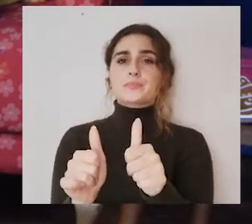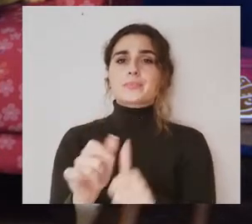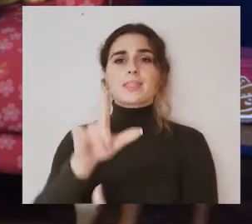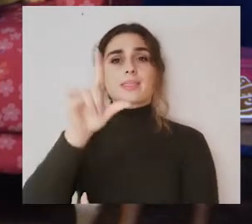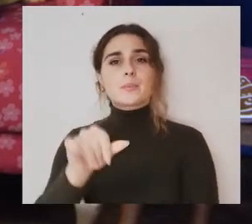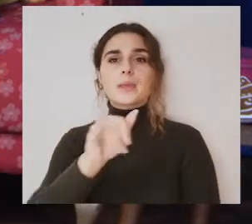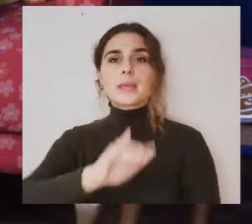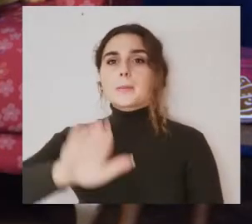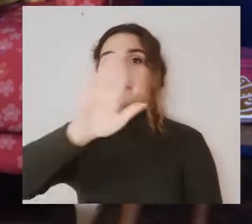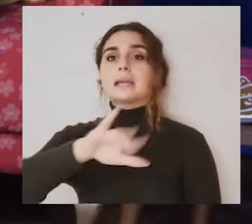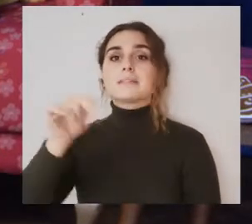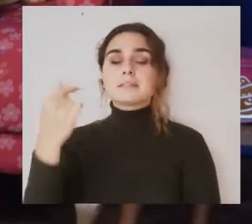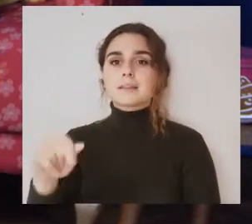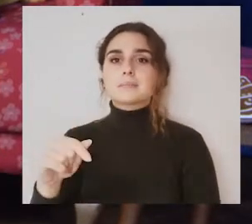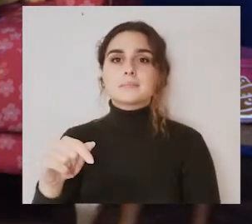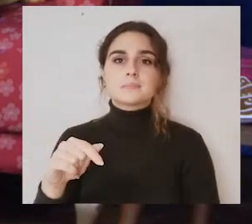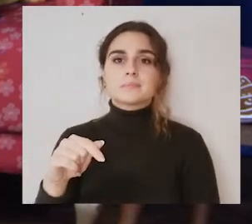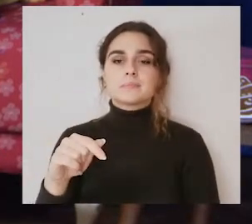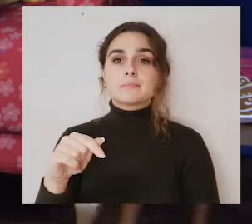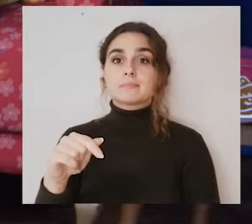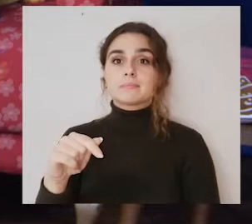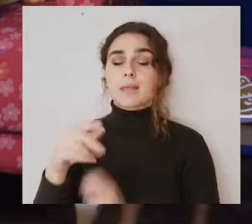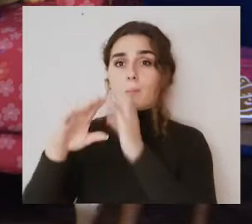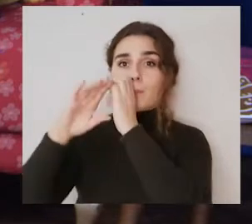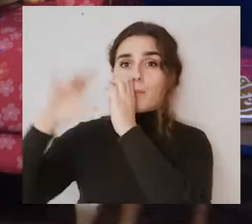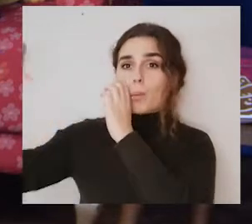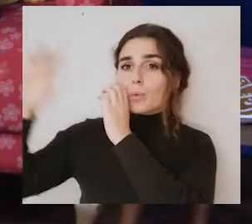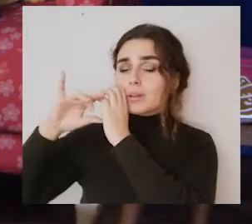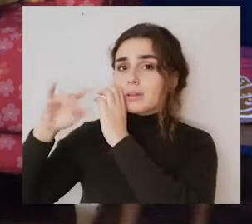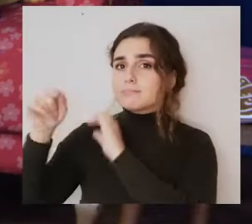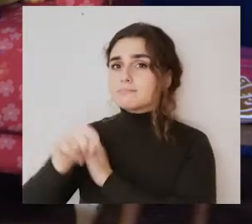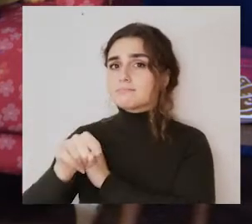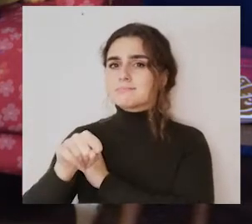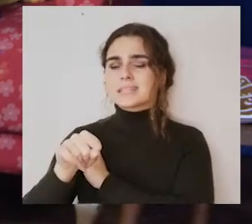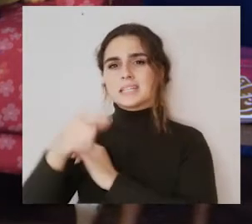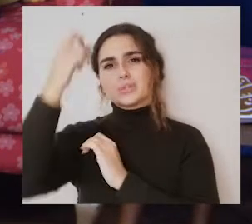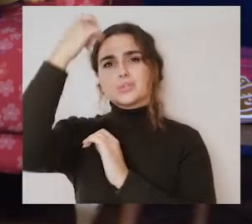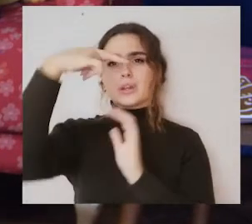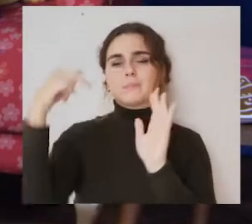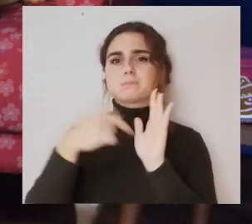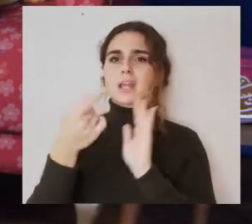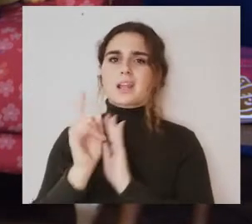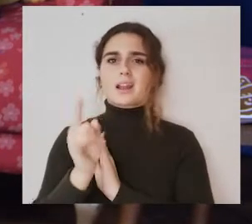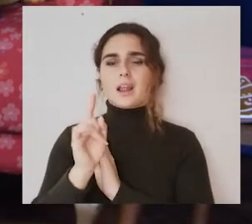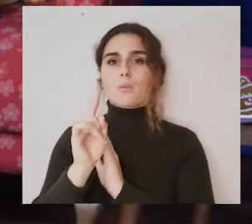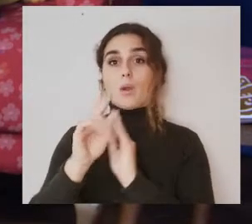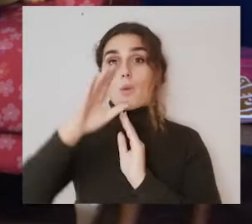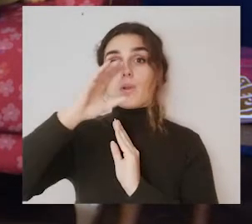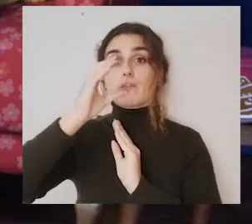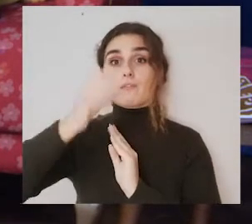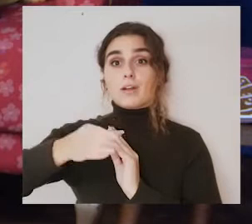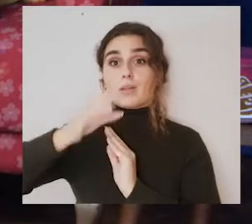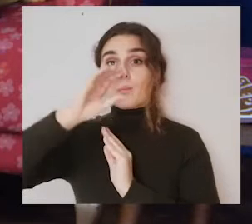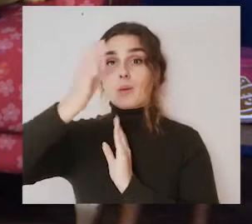também trazemos aqui uma corneta, certo? É uma corneta. Nesta história não, falo de um elefante com uma